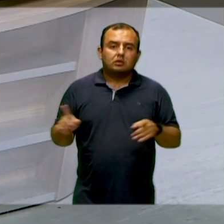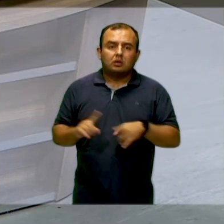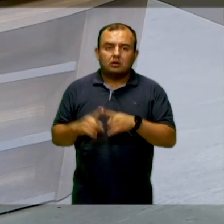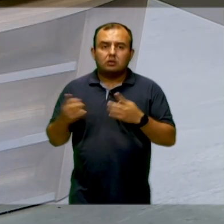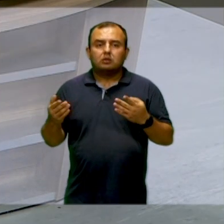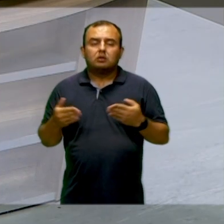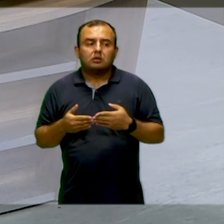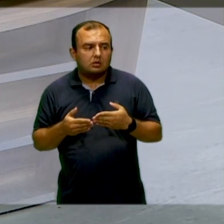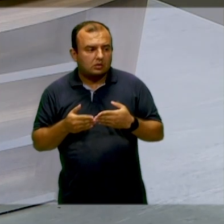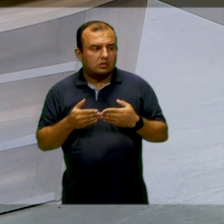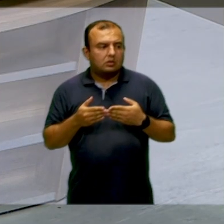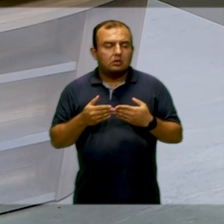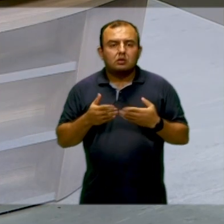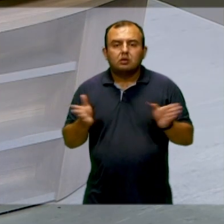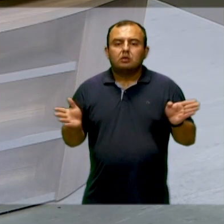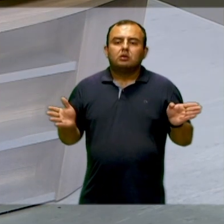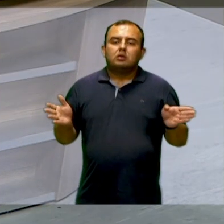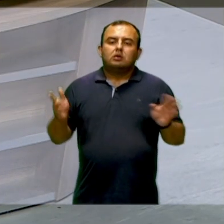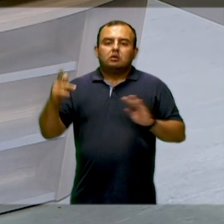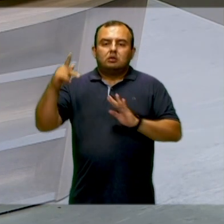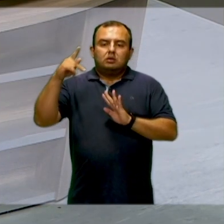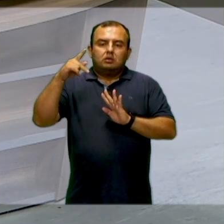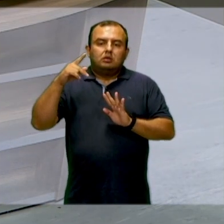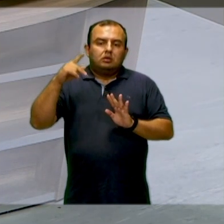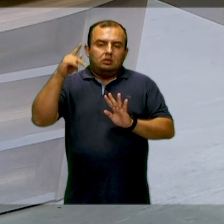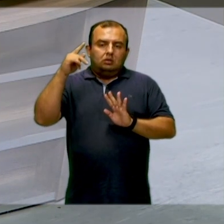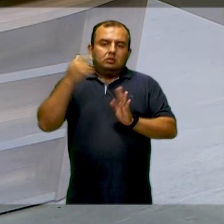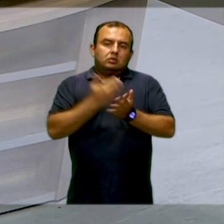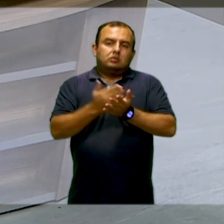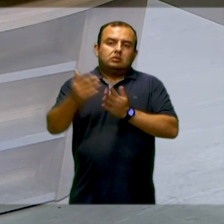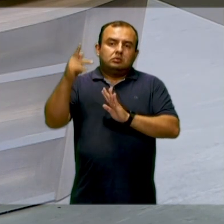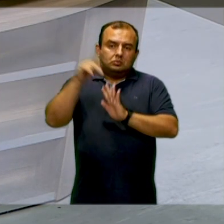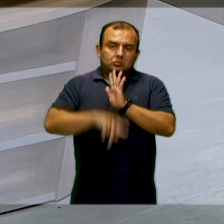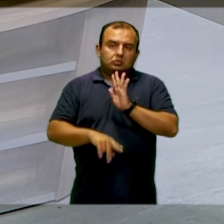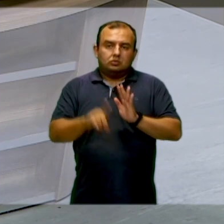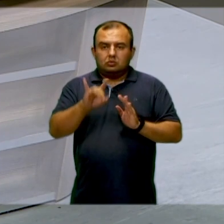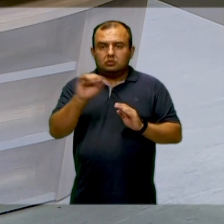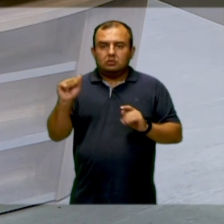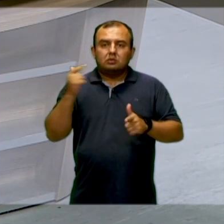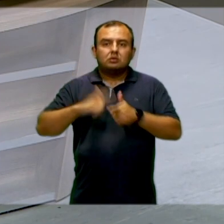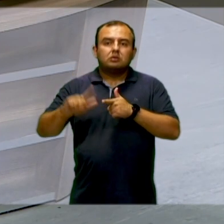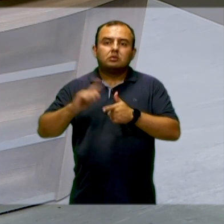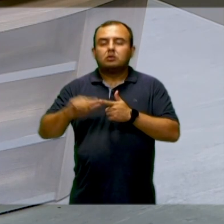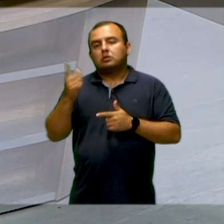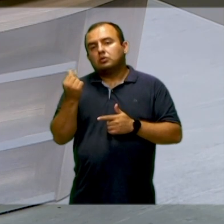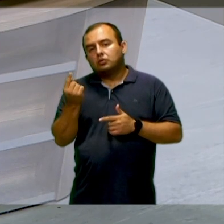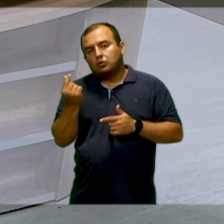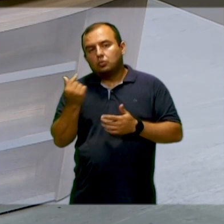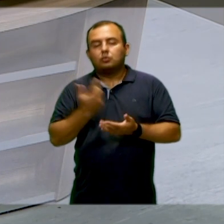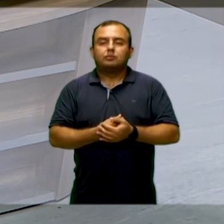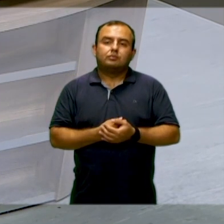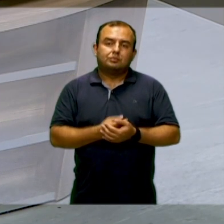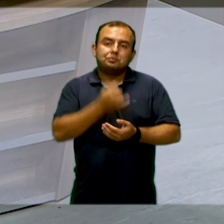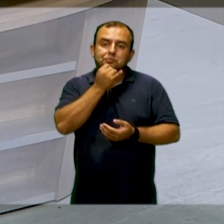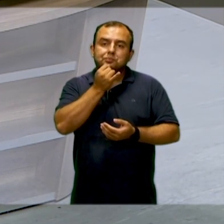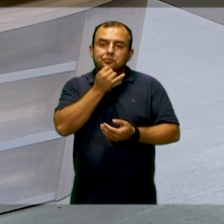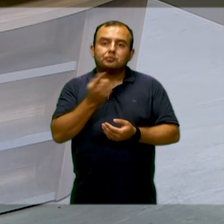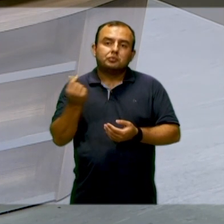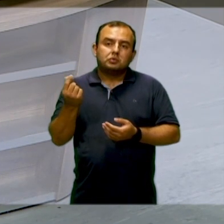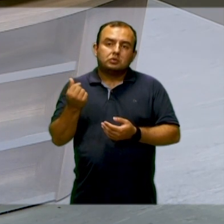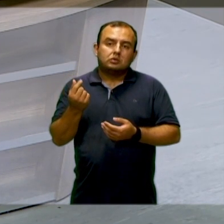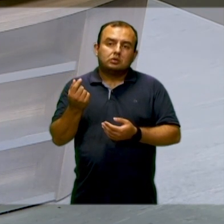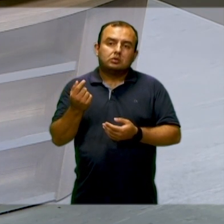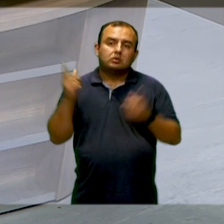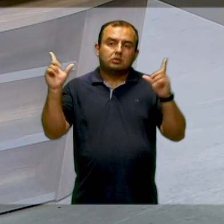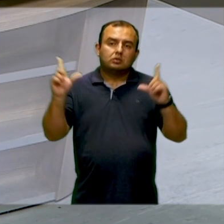lançaram para aqueles projetos que projetasse uma data. Mas nós temos um problema de valores, por exemplo. Valores, é